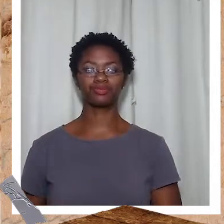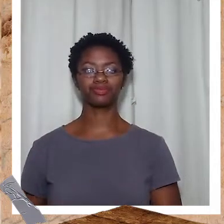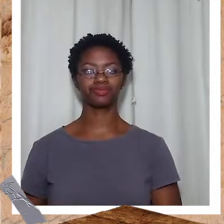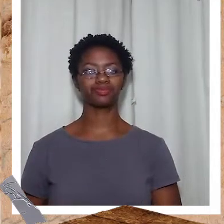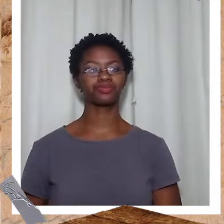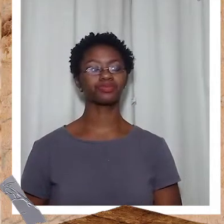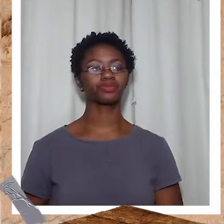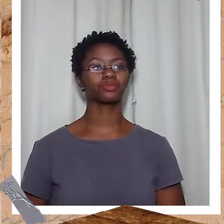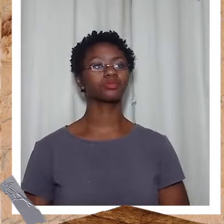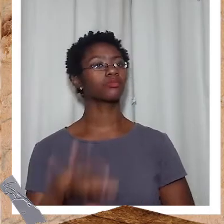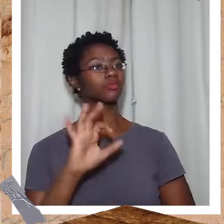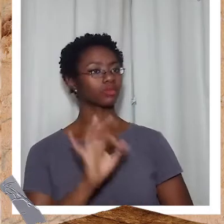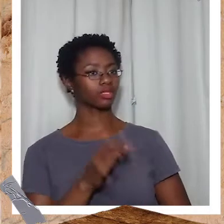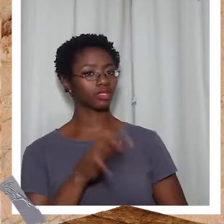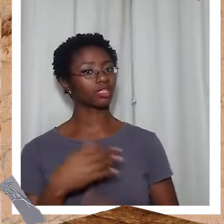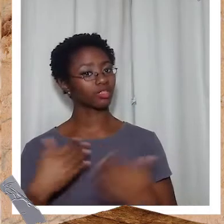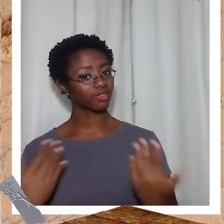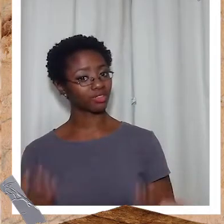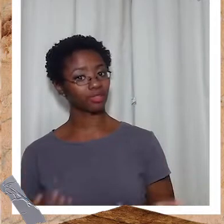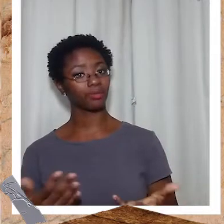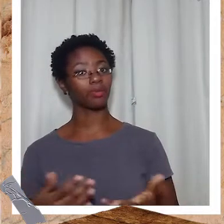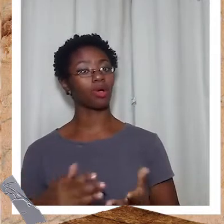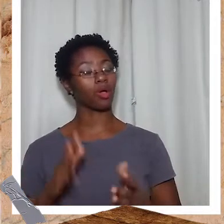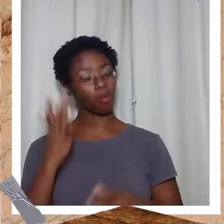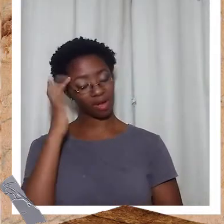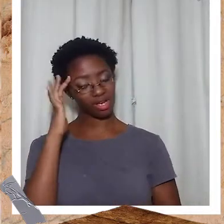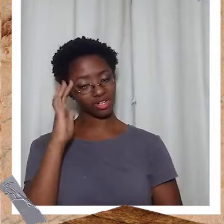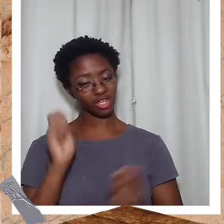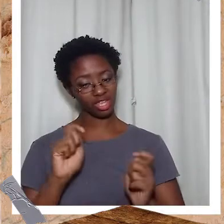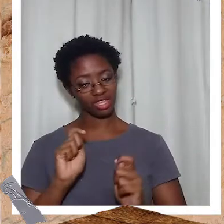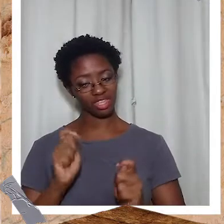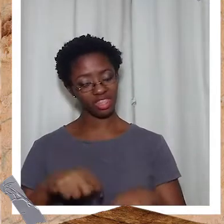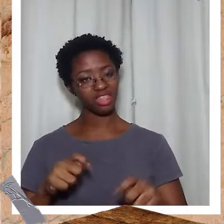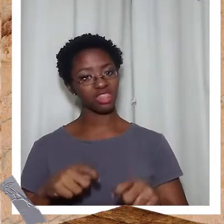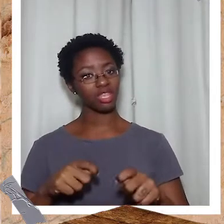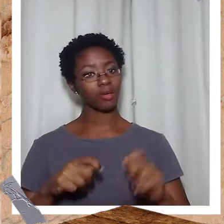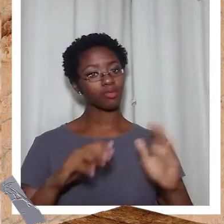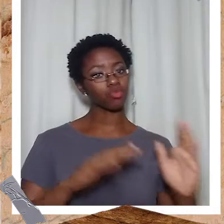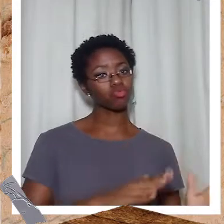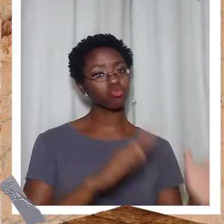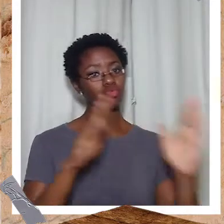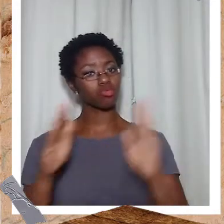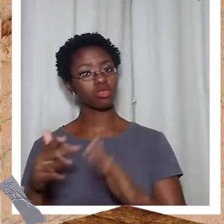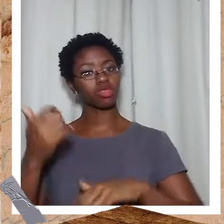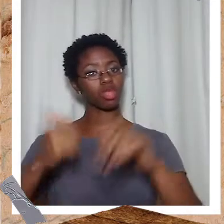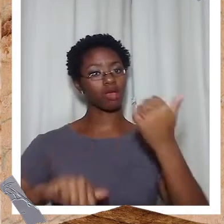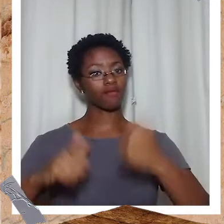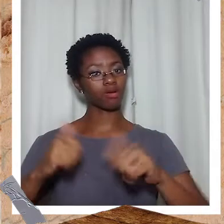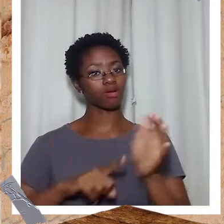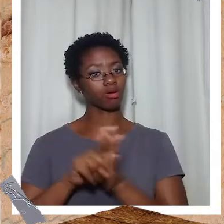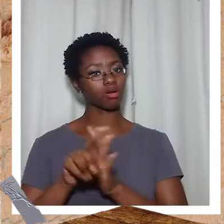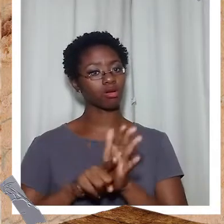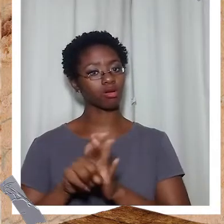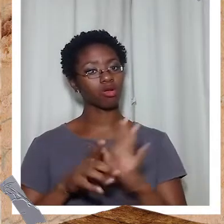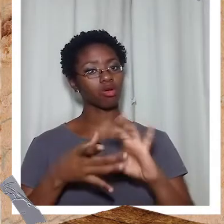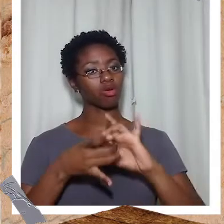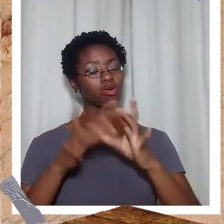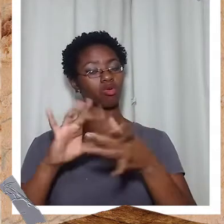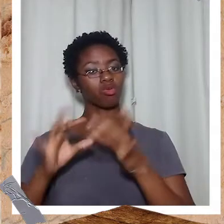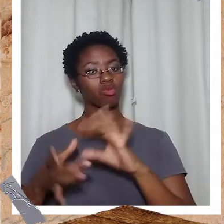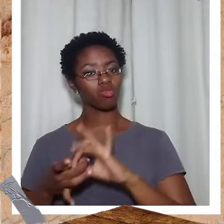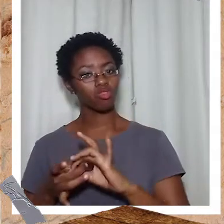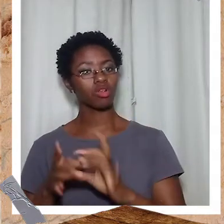Exatamente, eu acho que aí a gente já pode partir para um segundo momento de análise, que é a análise desse contexto, né? Quando